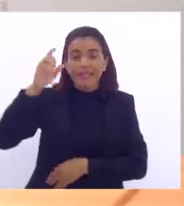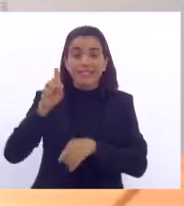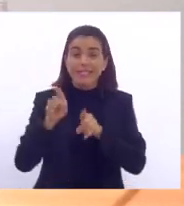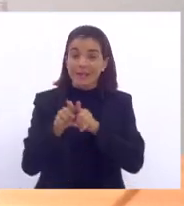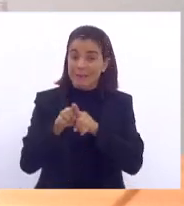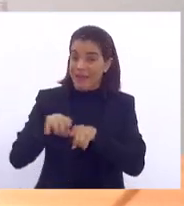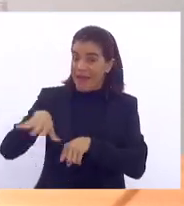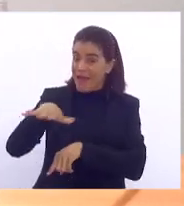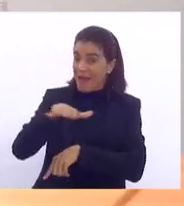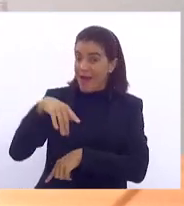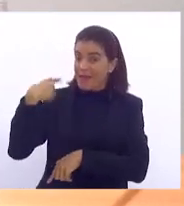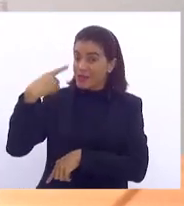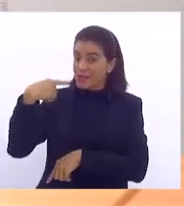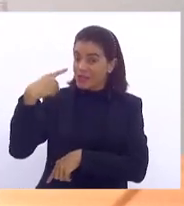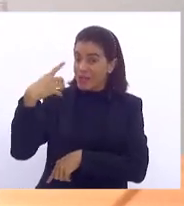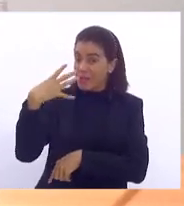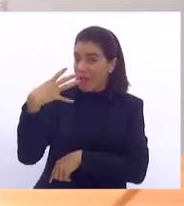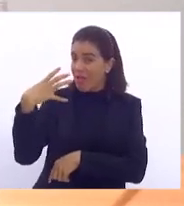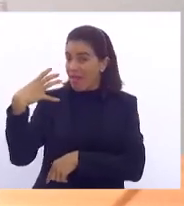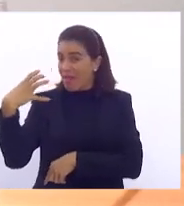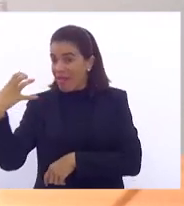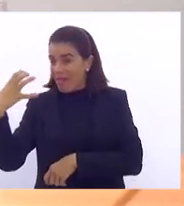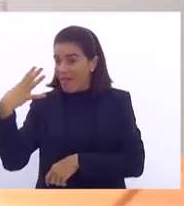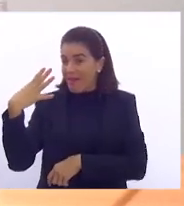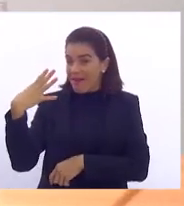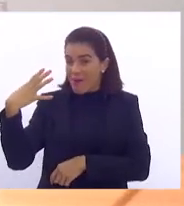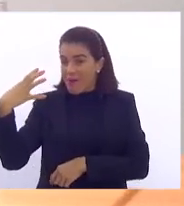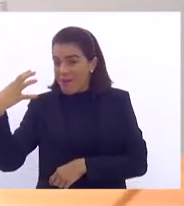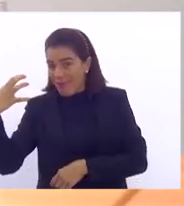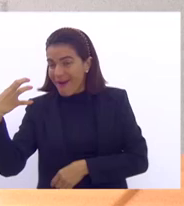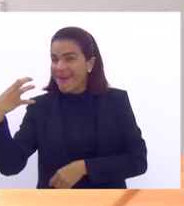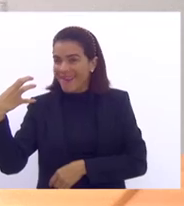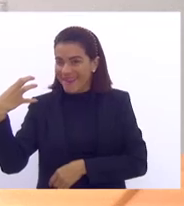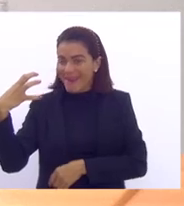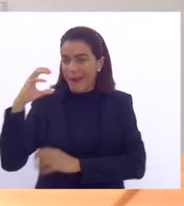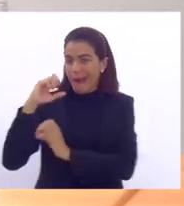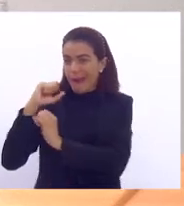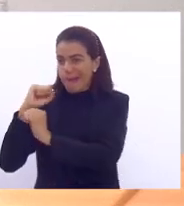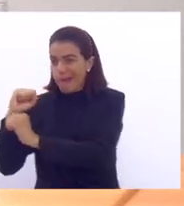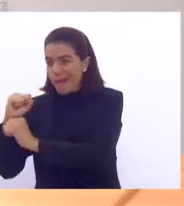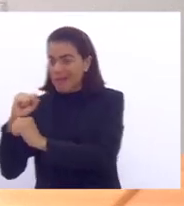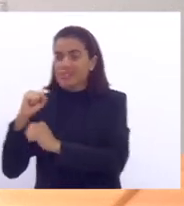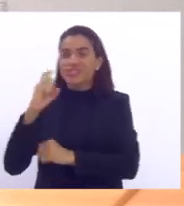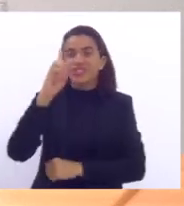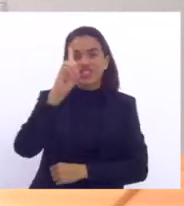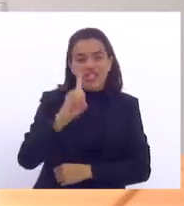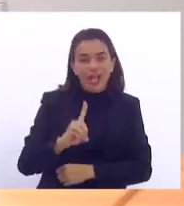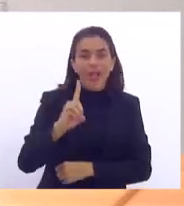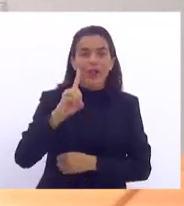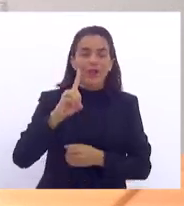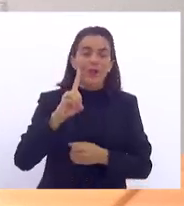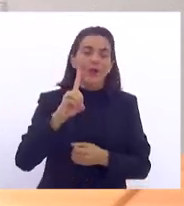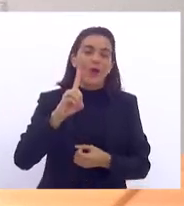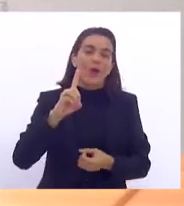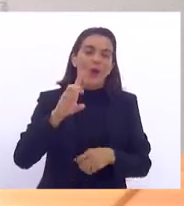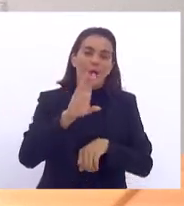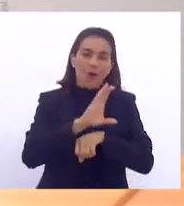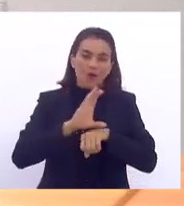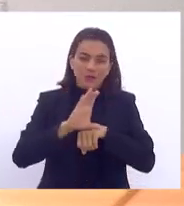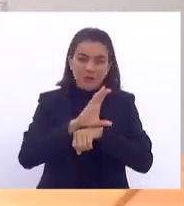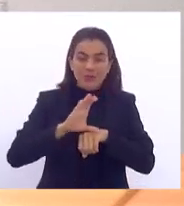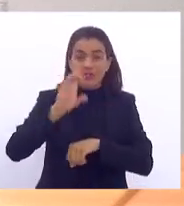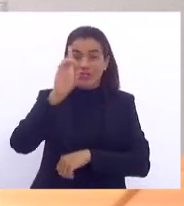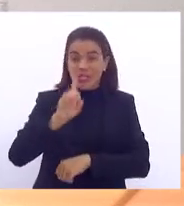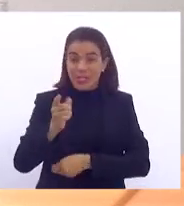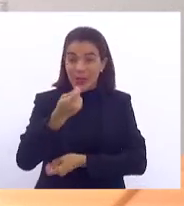vive me puxando já fiz um monte de pedaço do direito né direito constitucional direito eh econômico